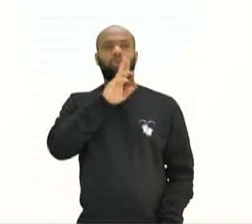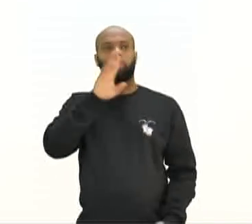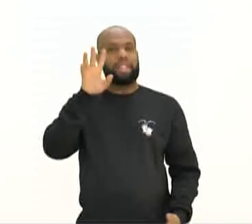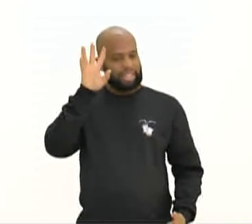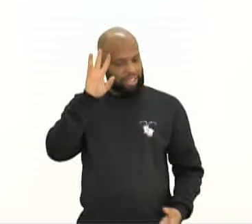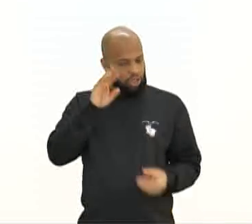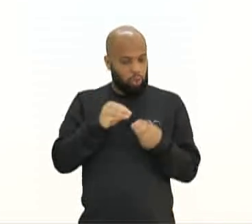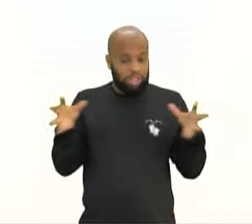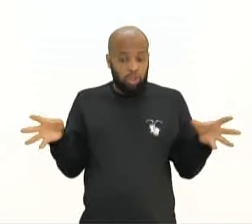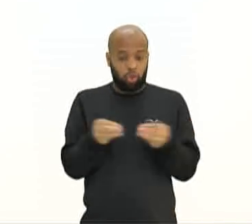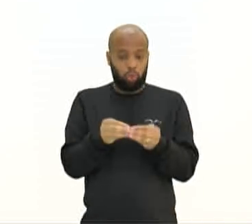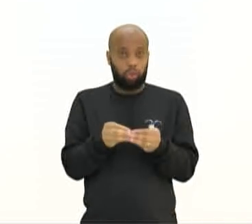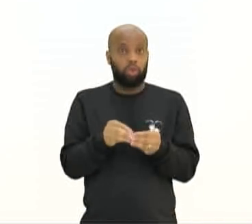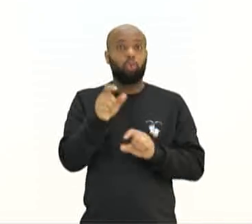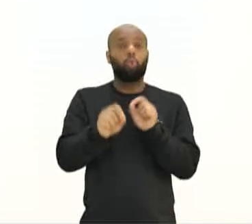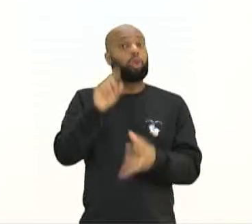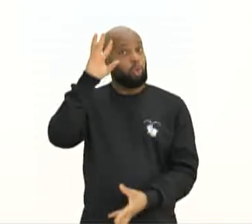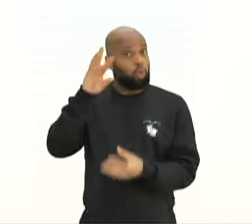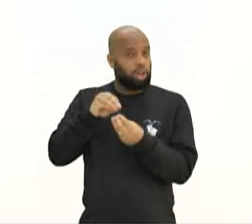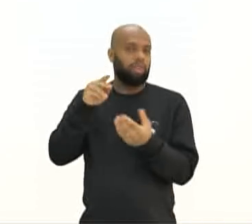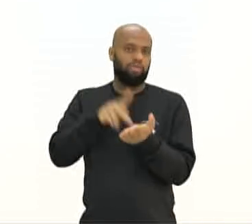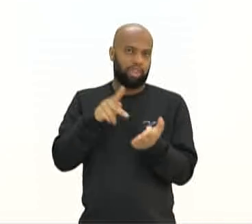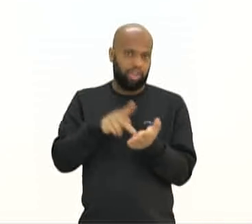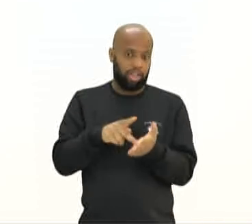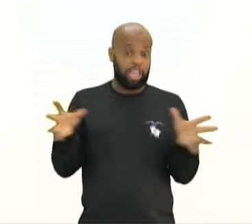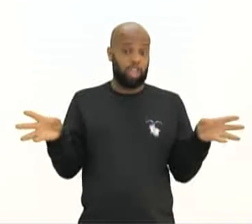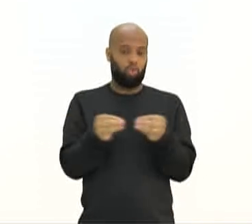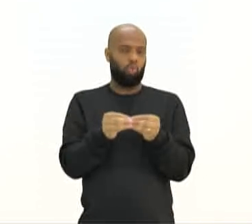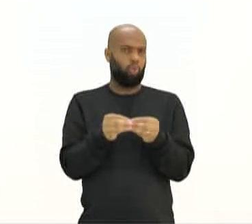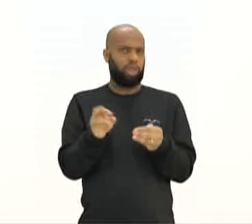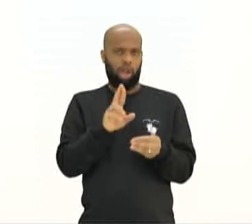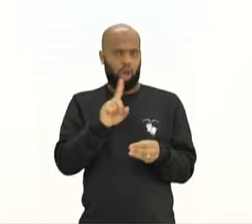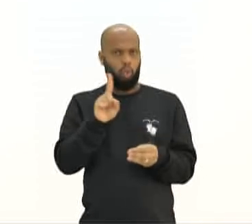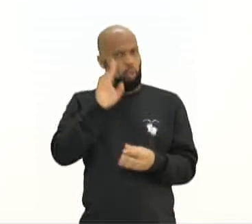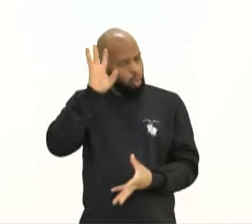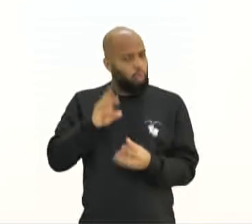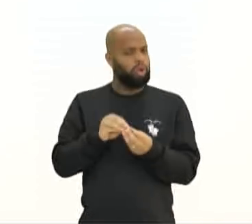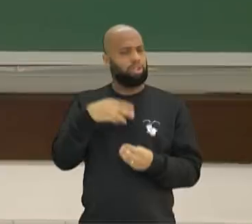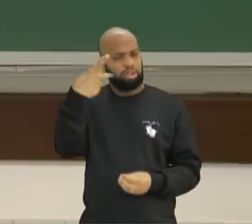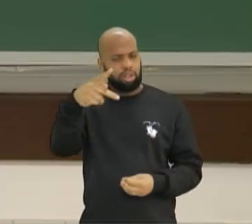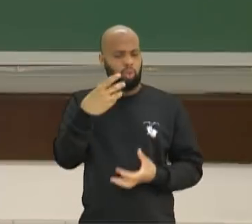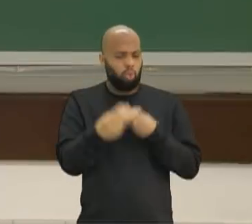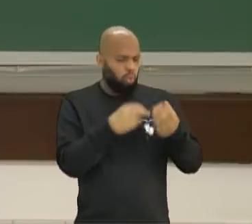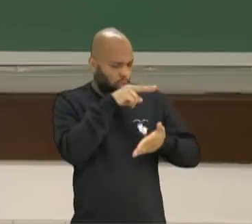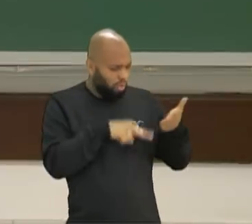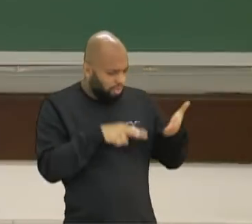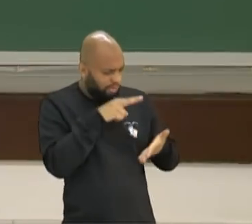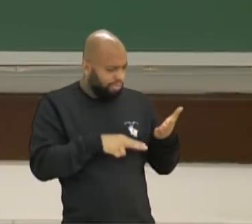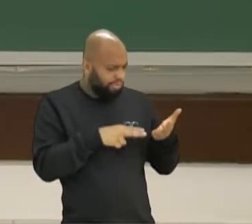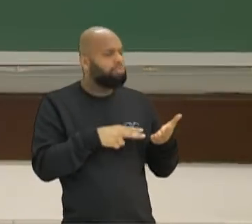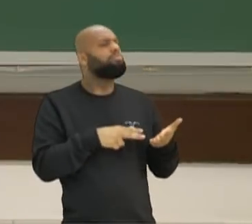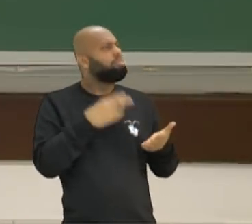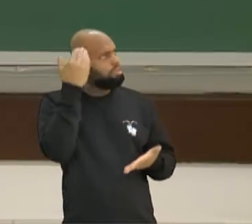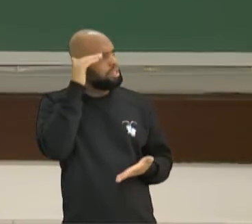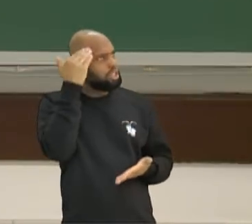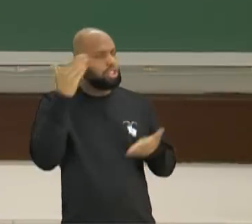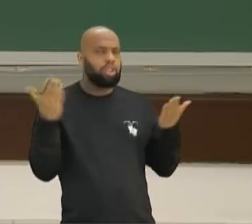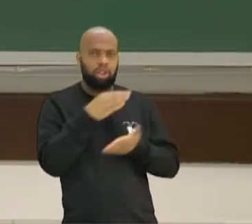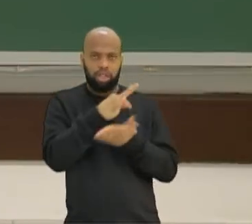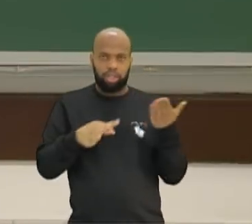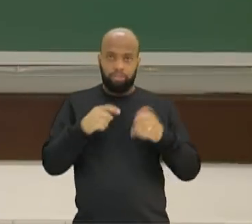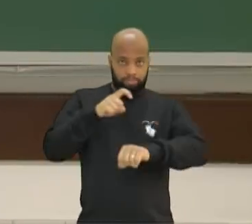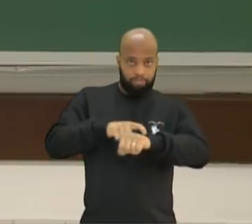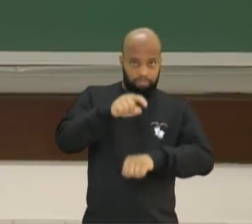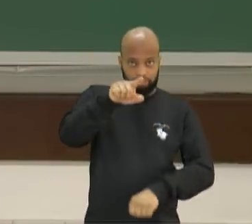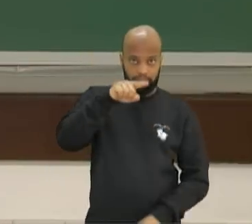resumir, é para dizer o que você compreende mesmo ali, como um leitor, como que você vê, enxerga este trecho. Vou